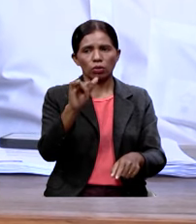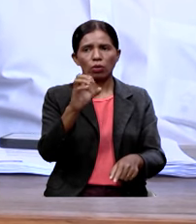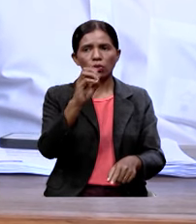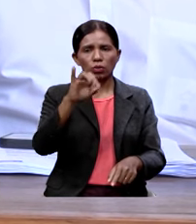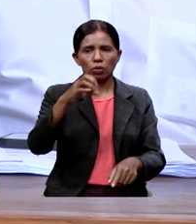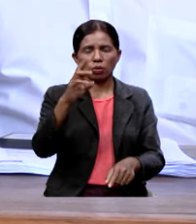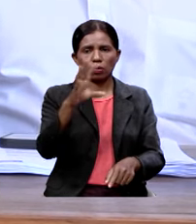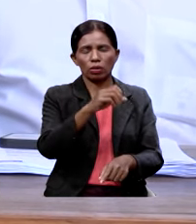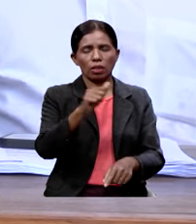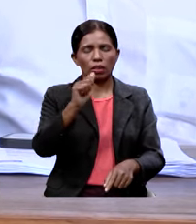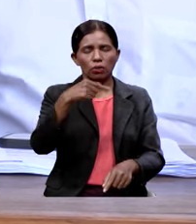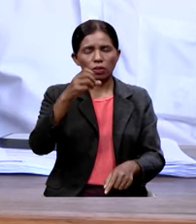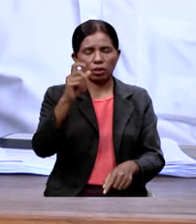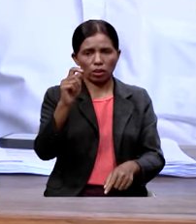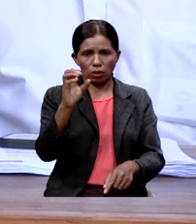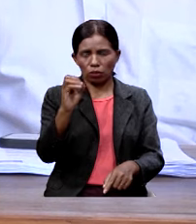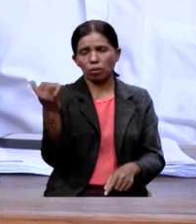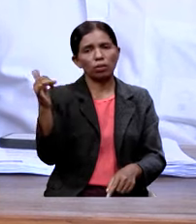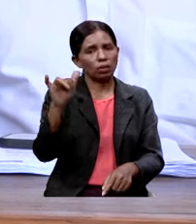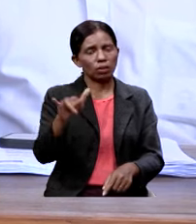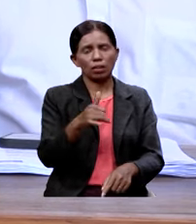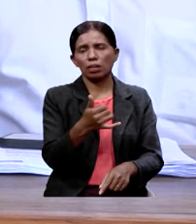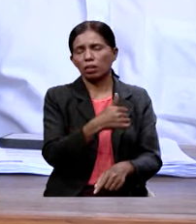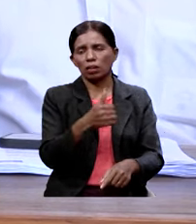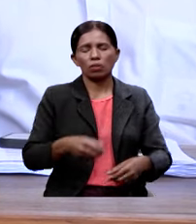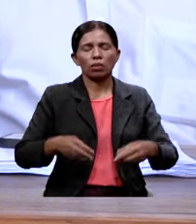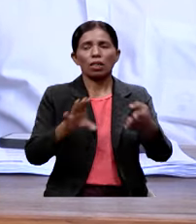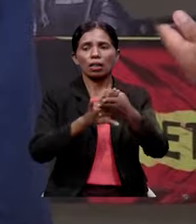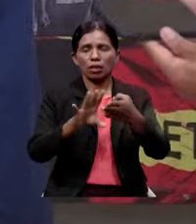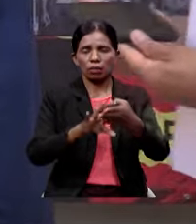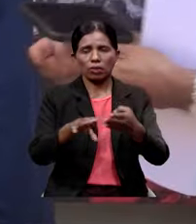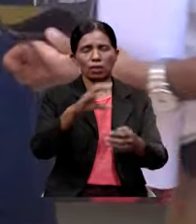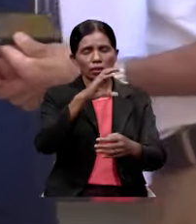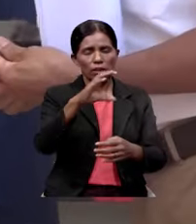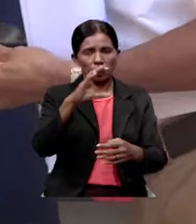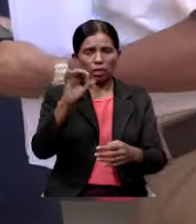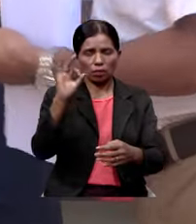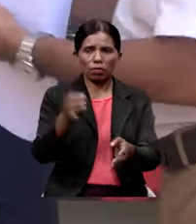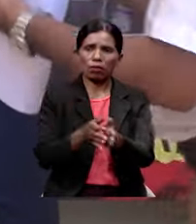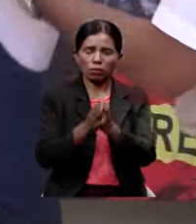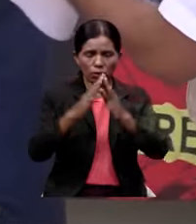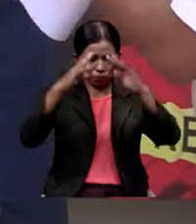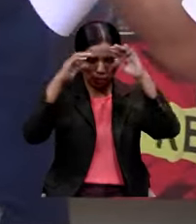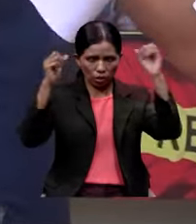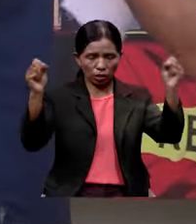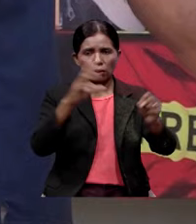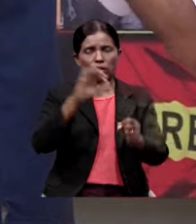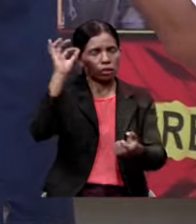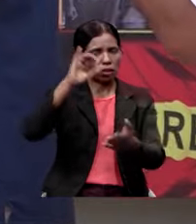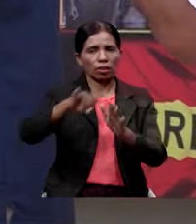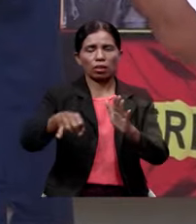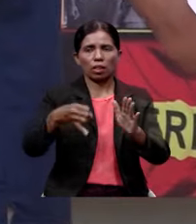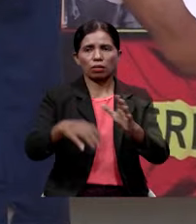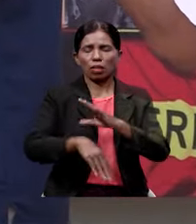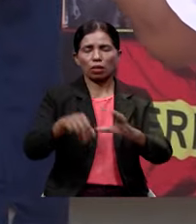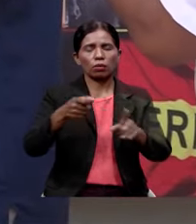Florindo, Agostinho Sumocho, no Ciracelo, entrega uma carta petição ba CCF, onde russo presidente e no secretário-geral, ato